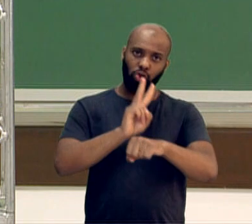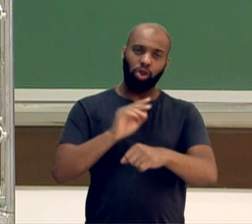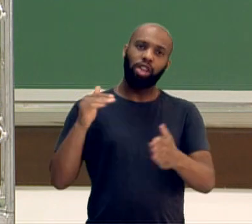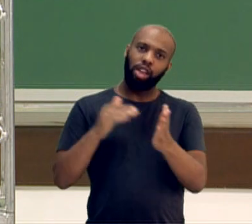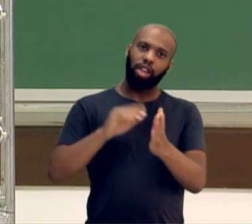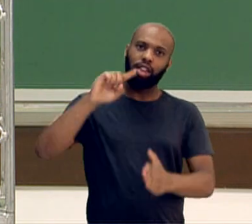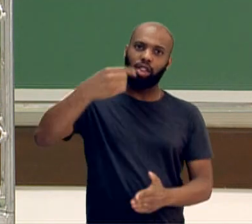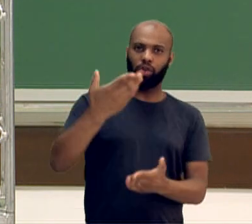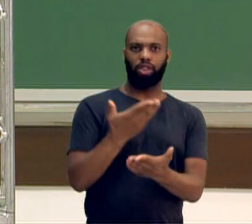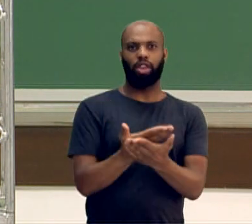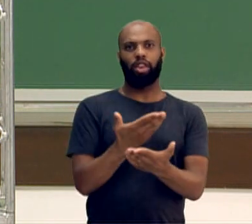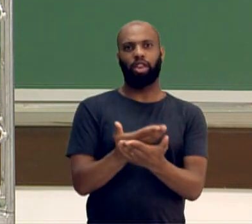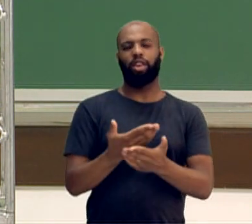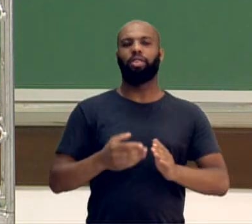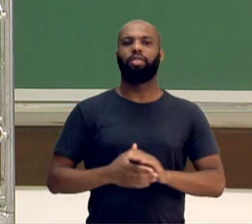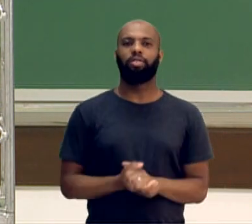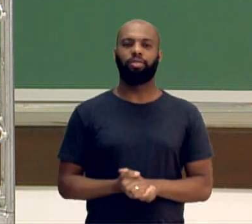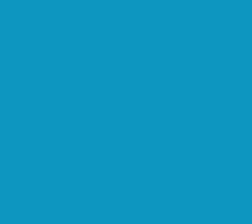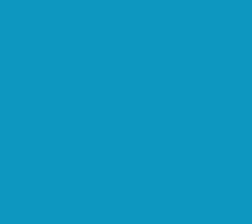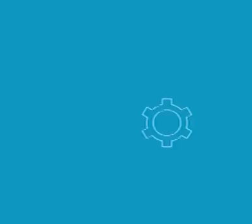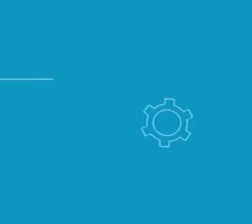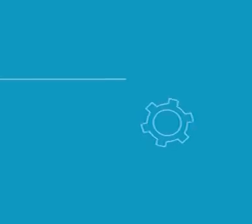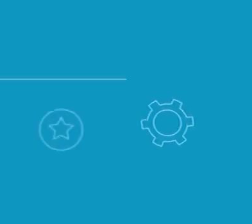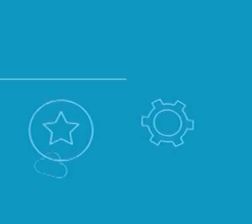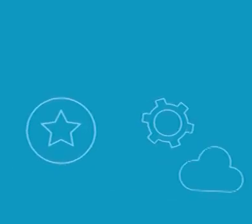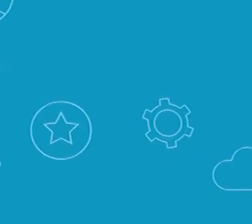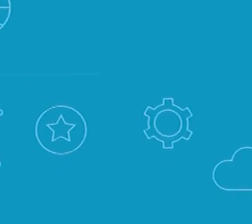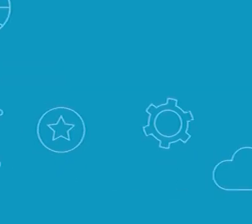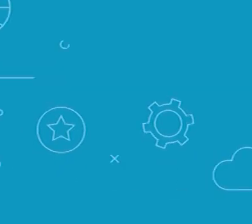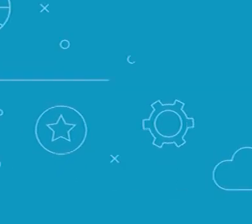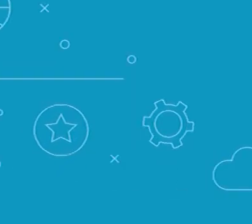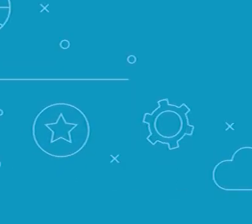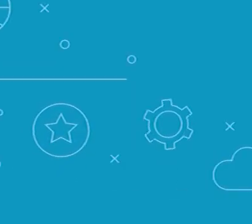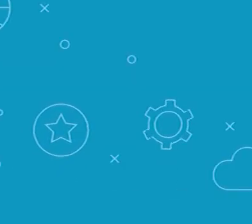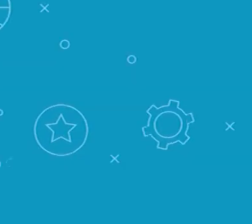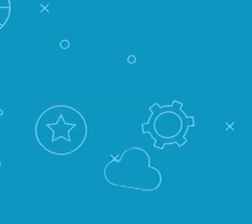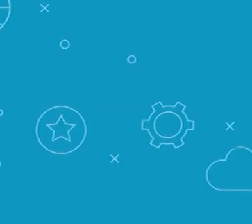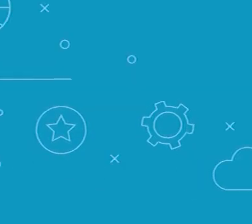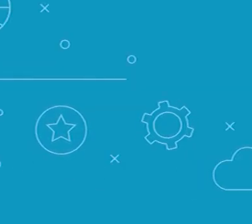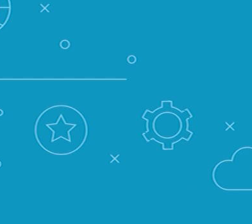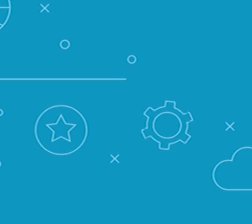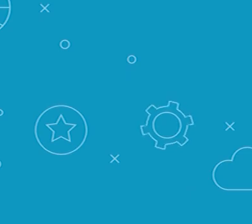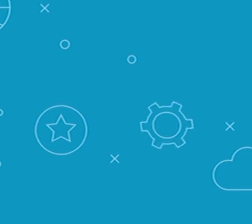a próxima.